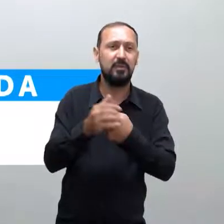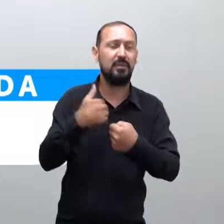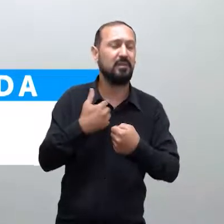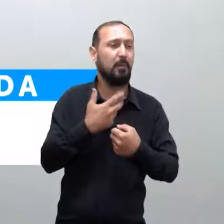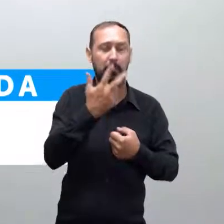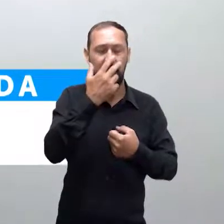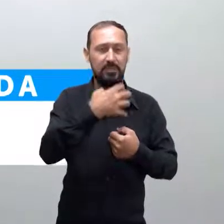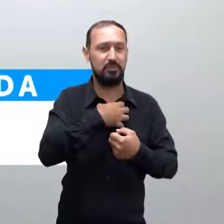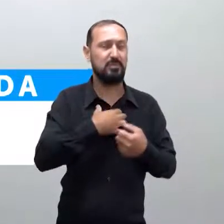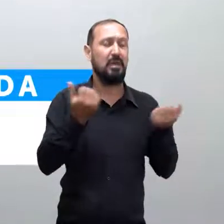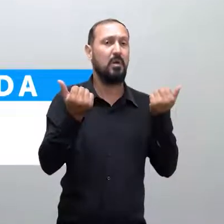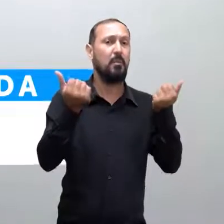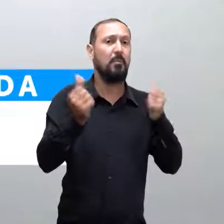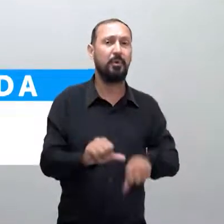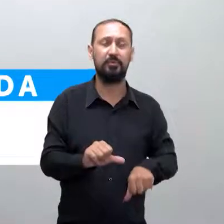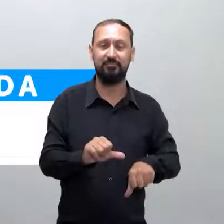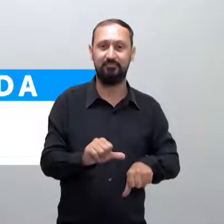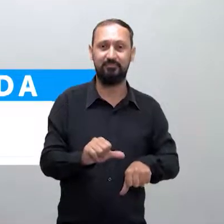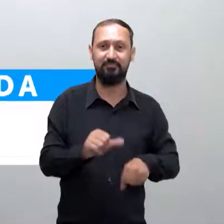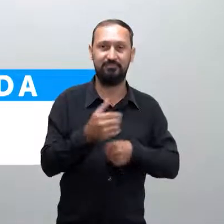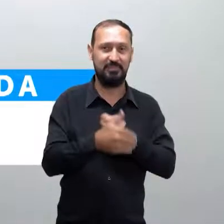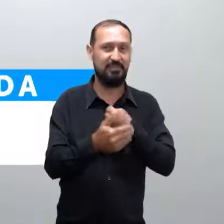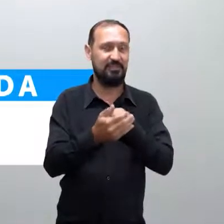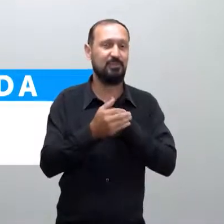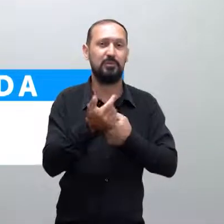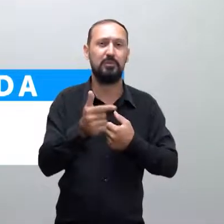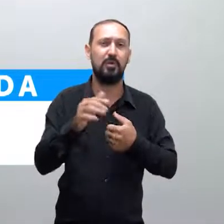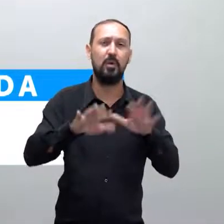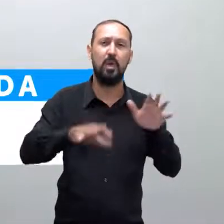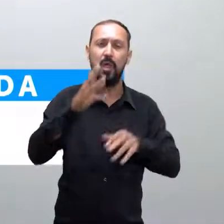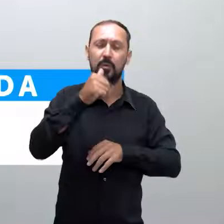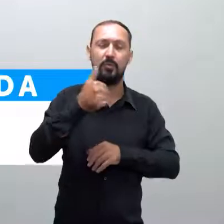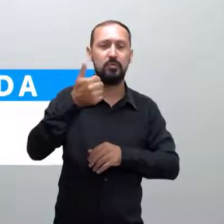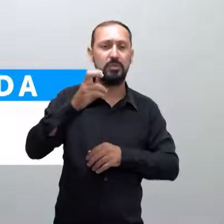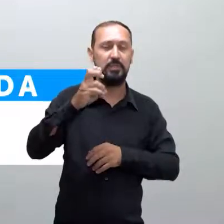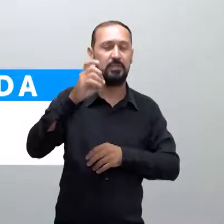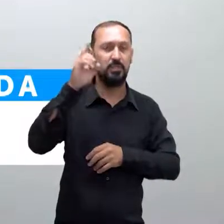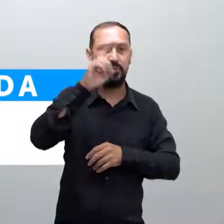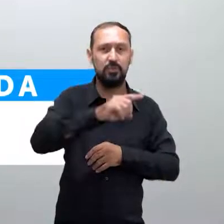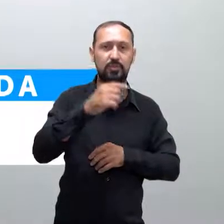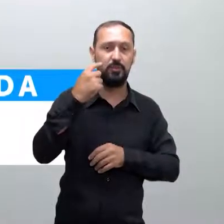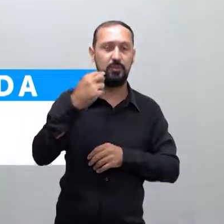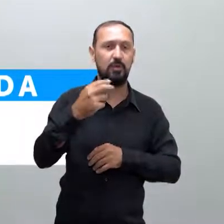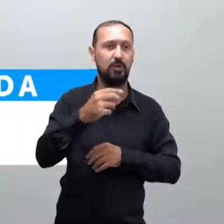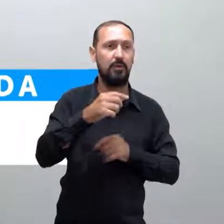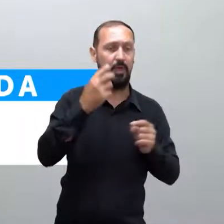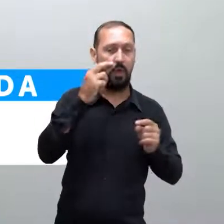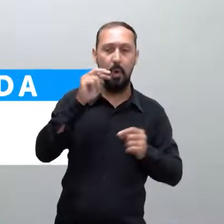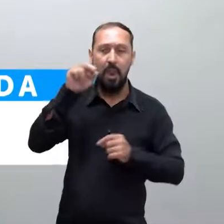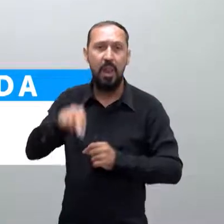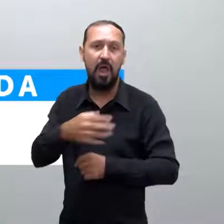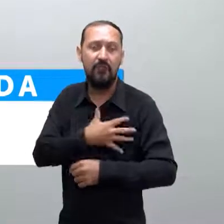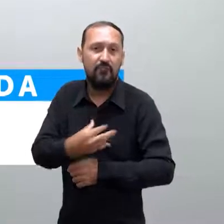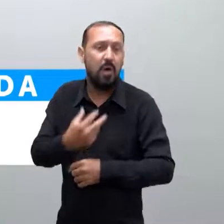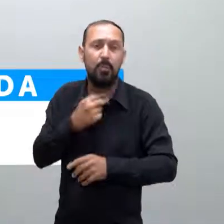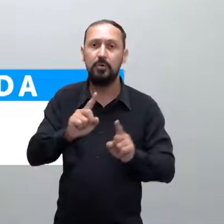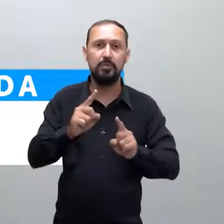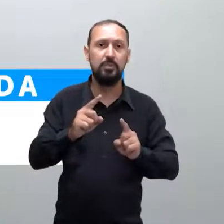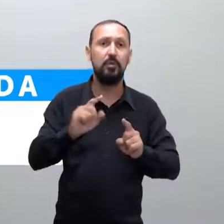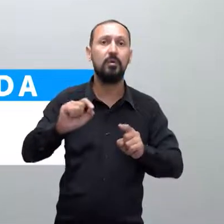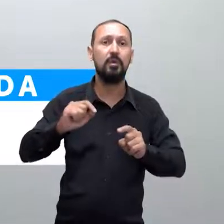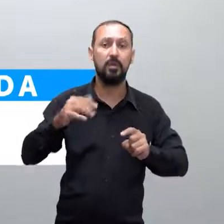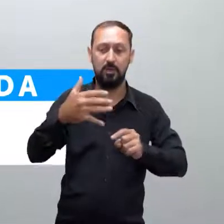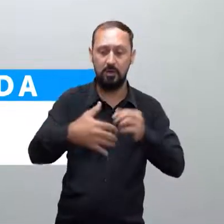muito impotente, né? E eu fiquei, assim, inclusive, uns 15 dias que eu não deixava ninguém ver minha filha, que eu